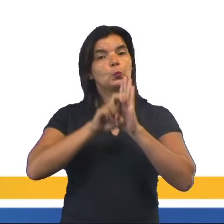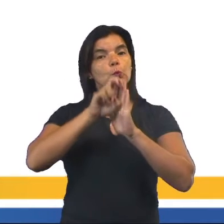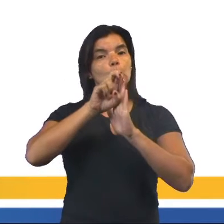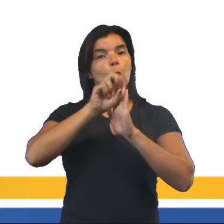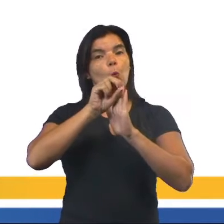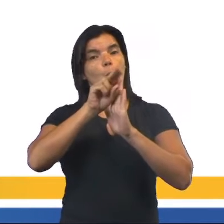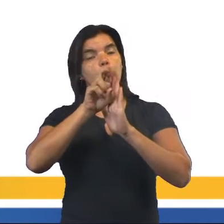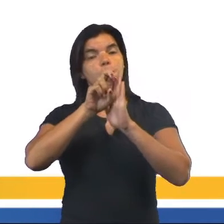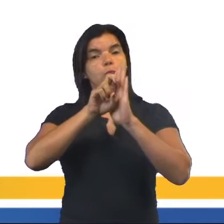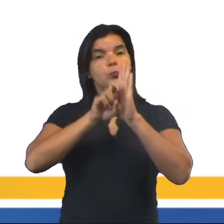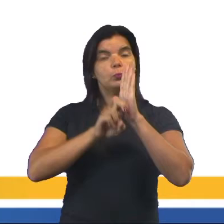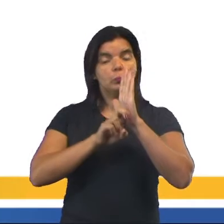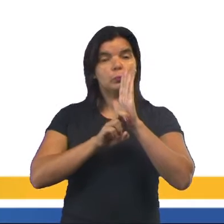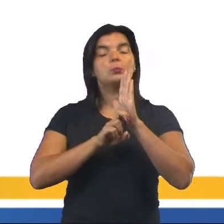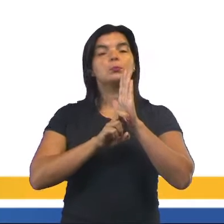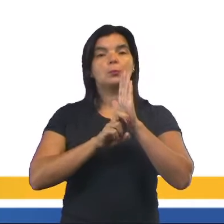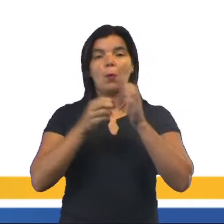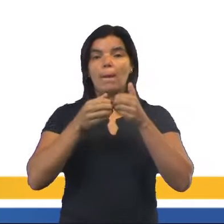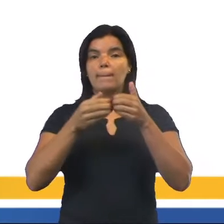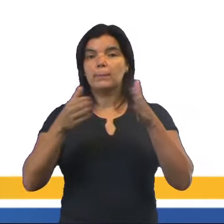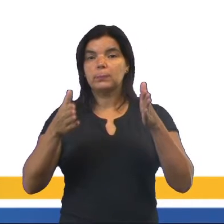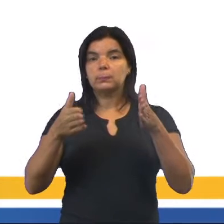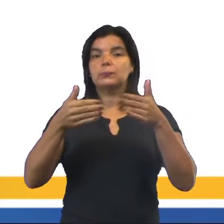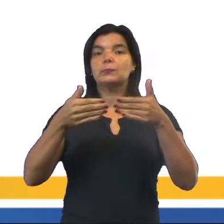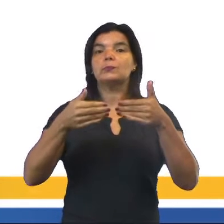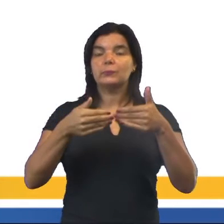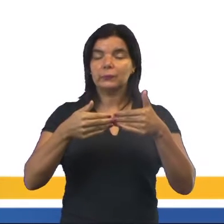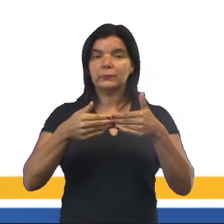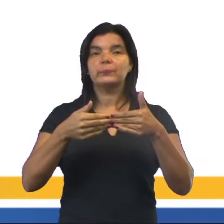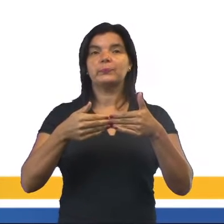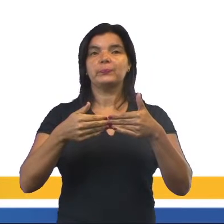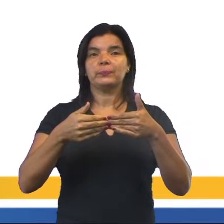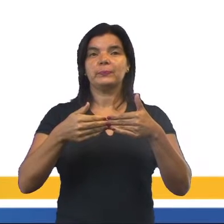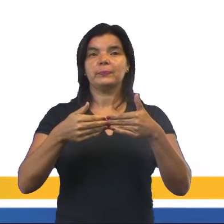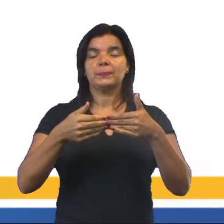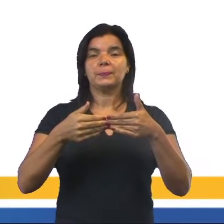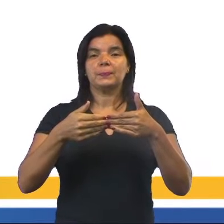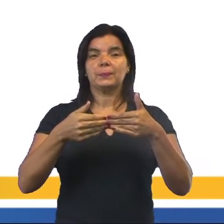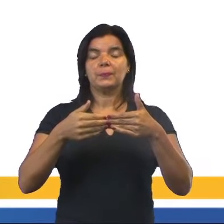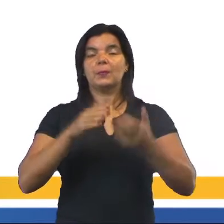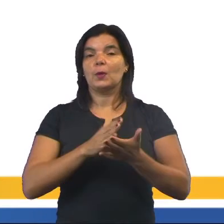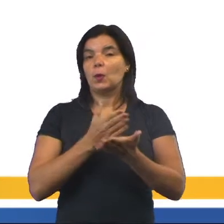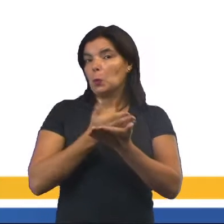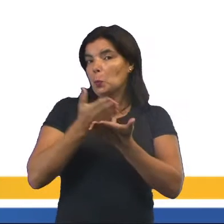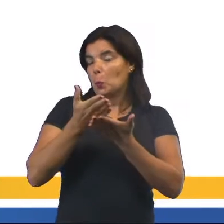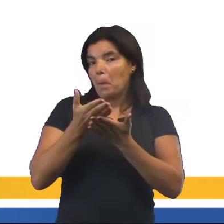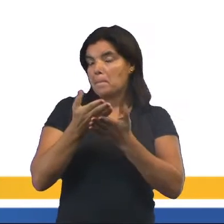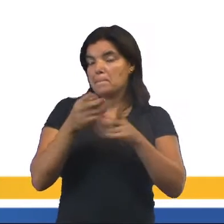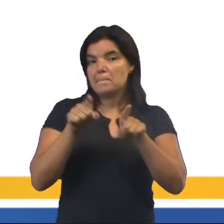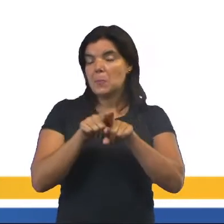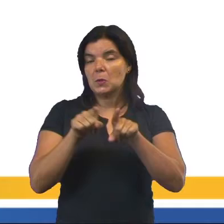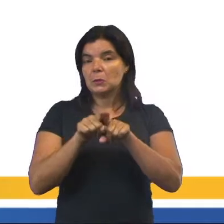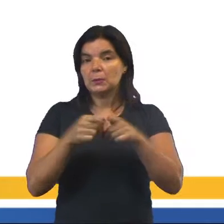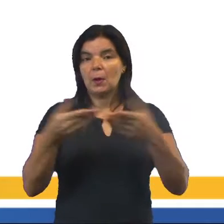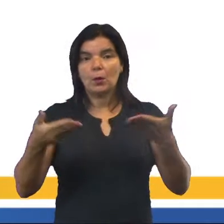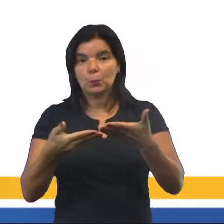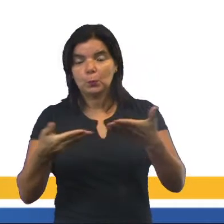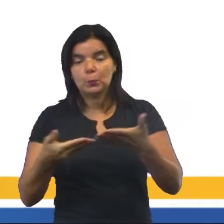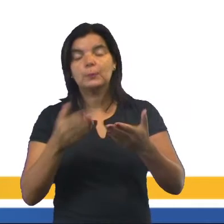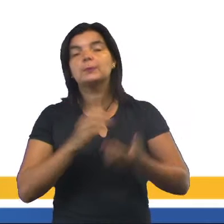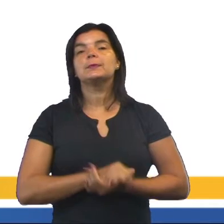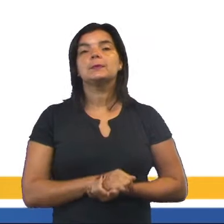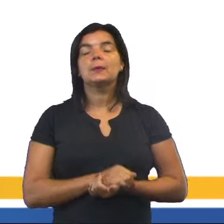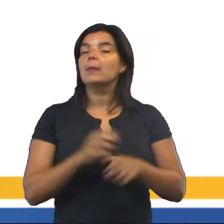subisse ou descesse, abria e fechava as portas, que no começo não eram automáticas como as de